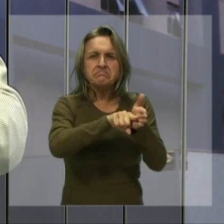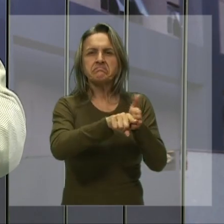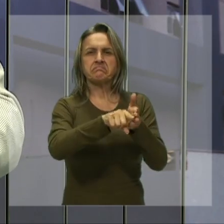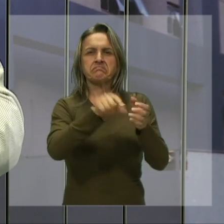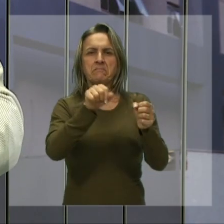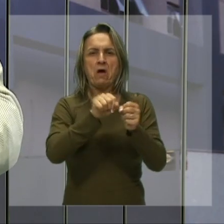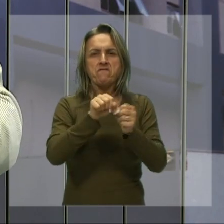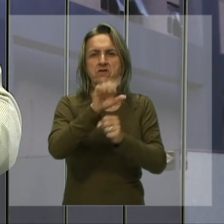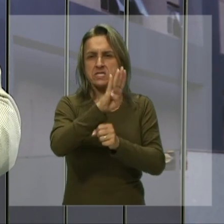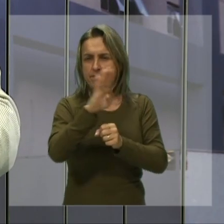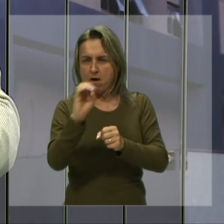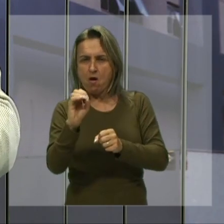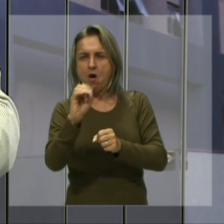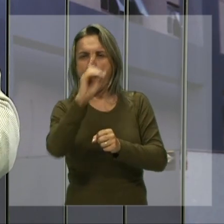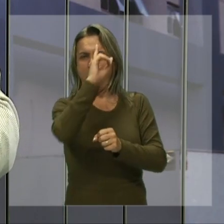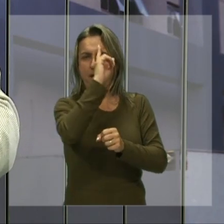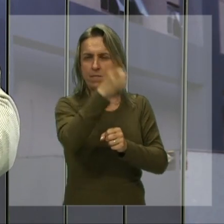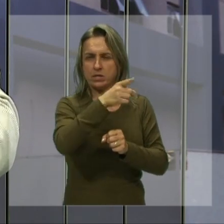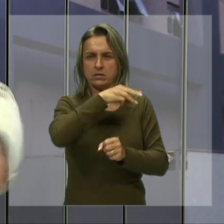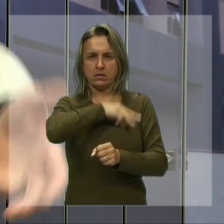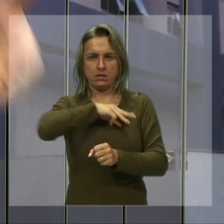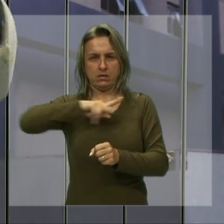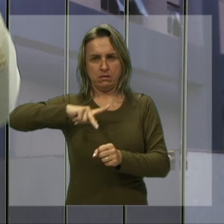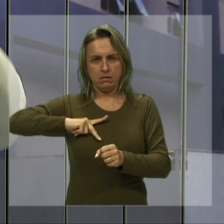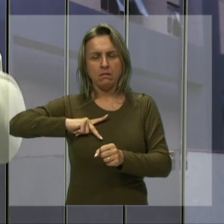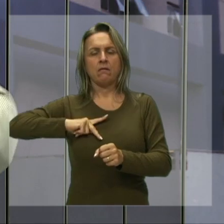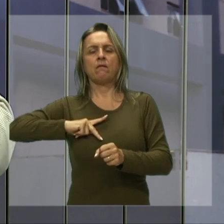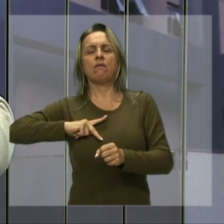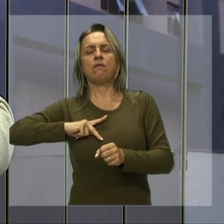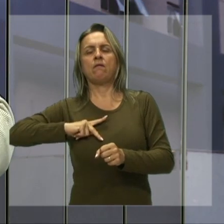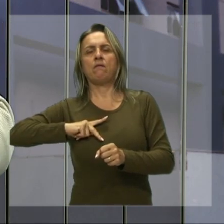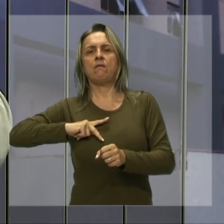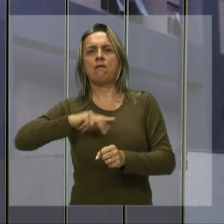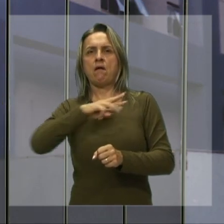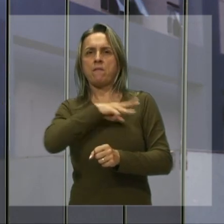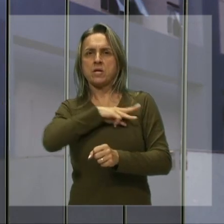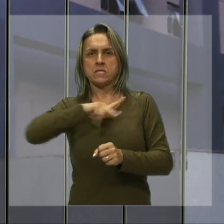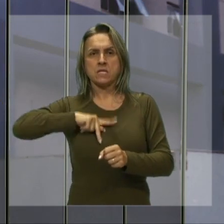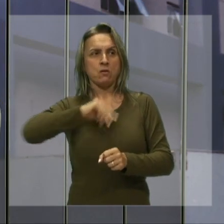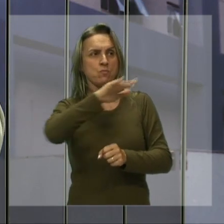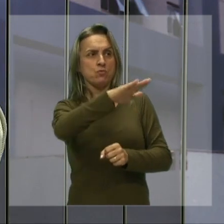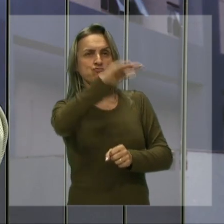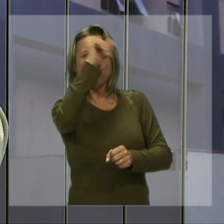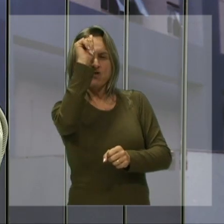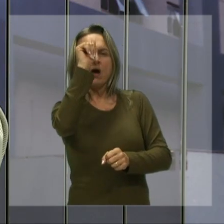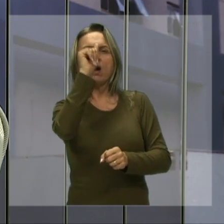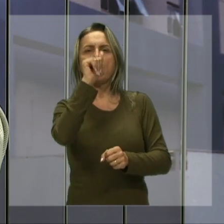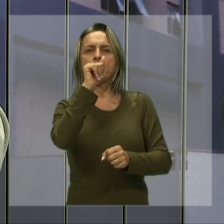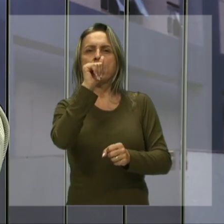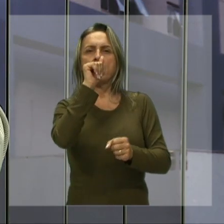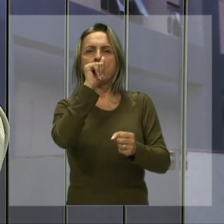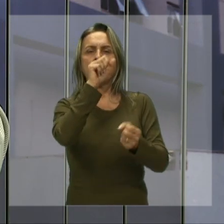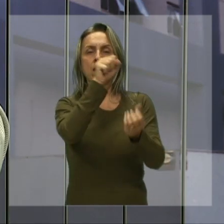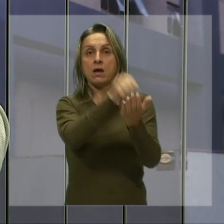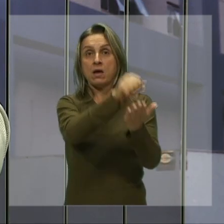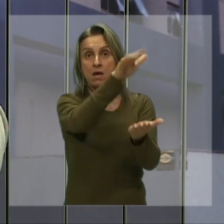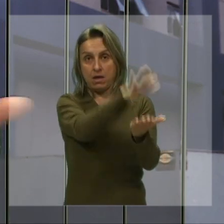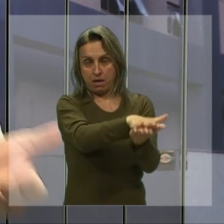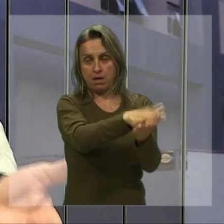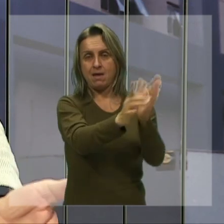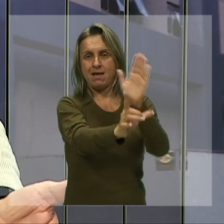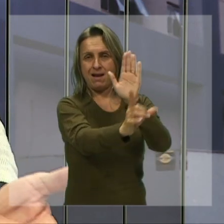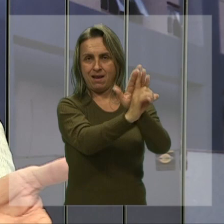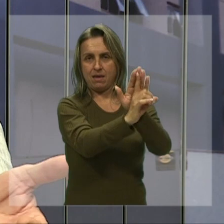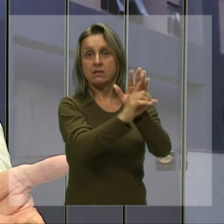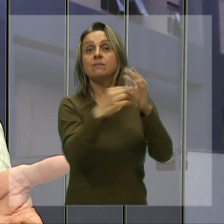boletim de ocorrência, mandar para o Ministério Público chamar as partes envolvidas e aplicar a penalidade da lei, você